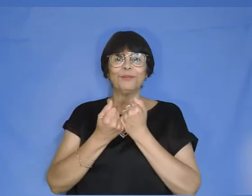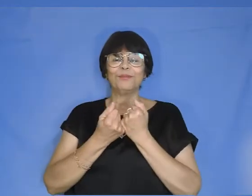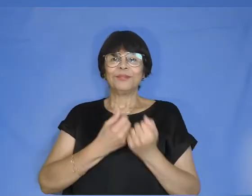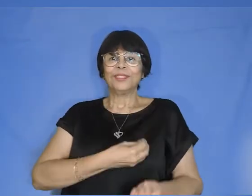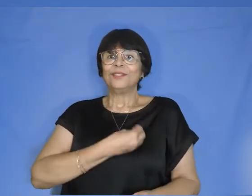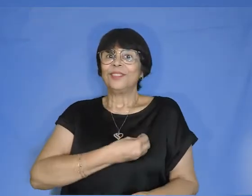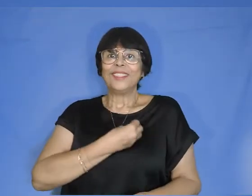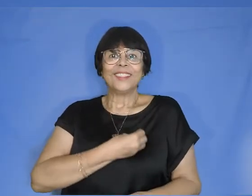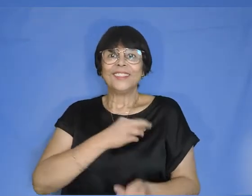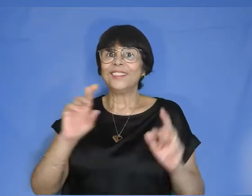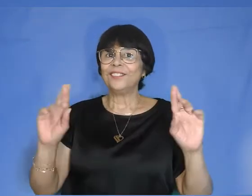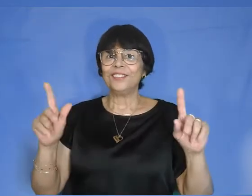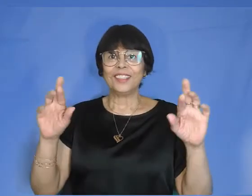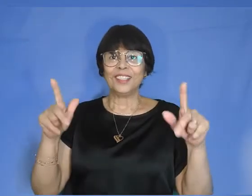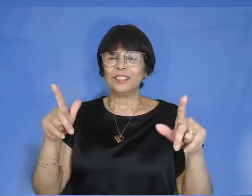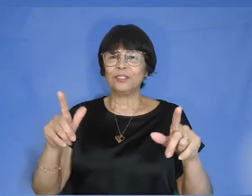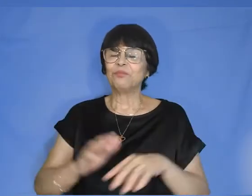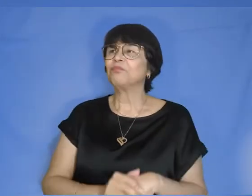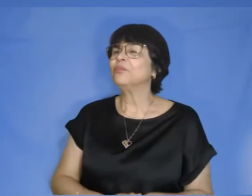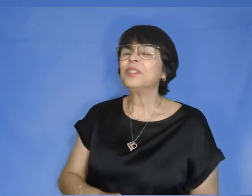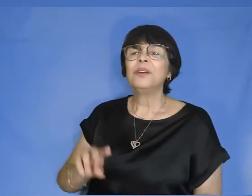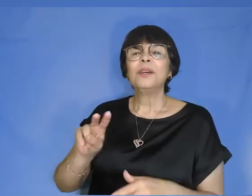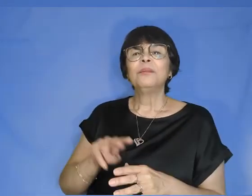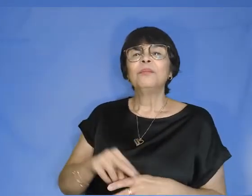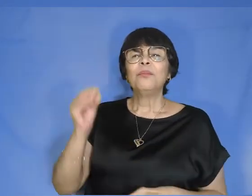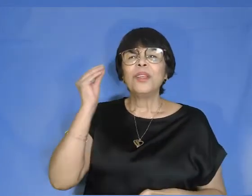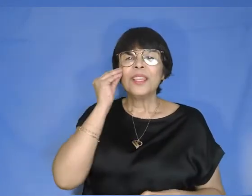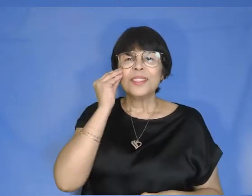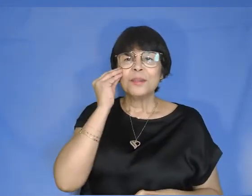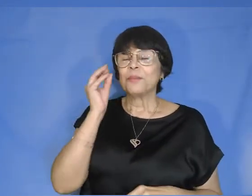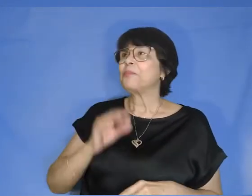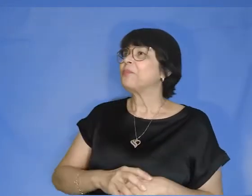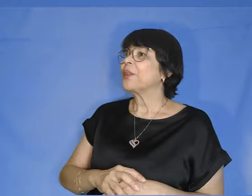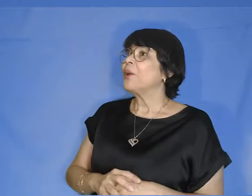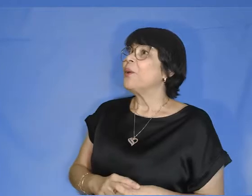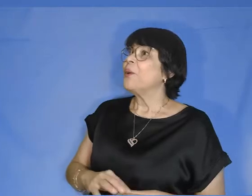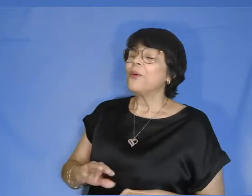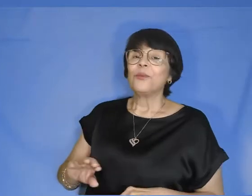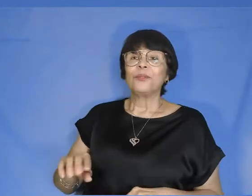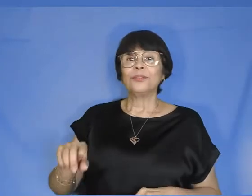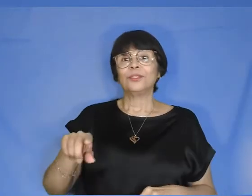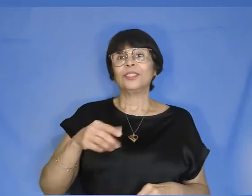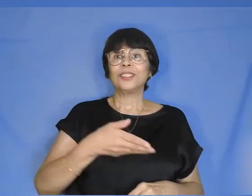porquê, vou sair agora para o trabalho, mas louvado seja o teu nome.